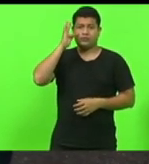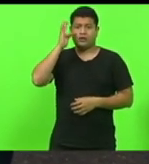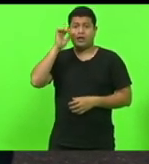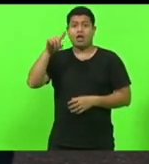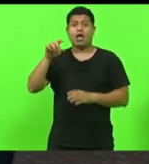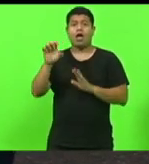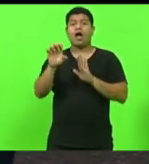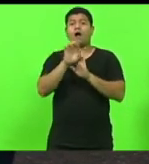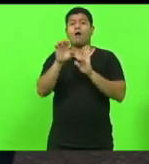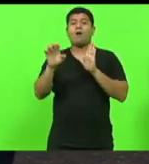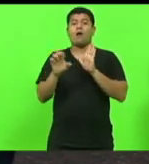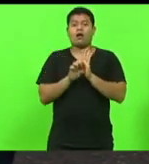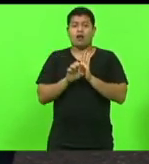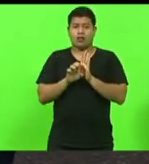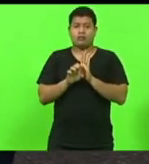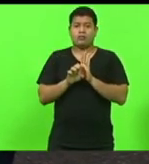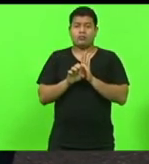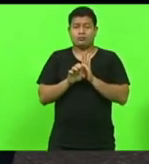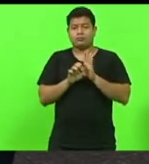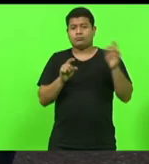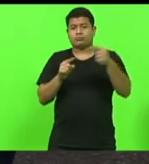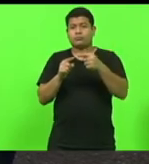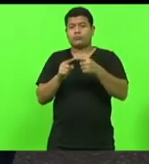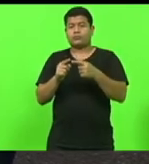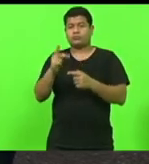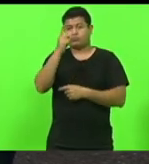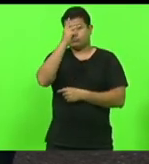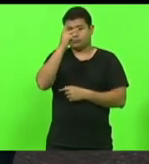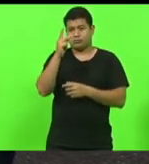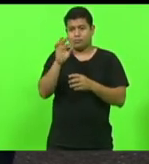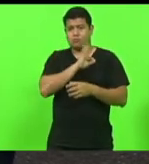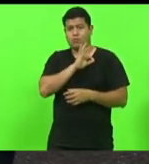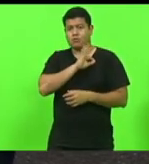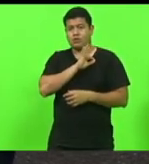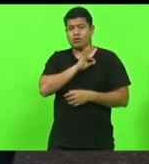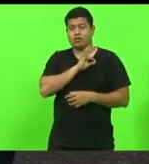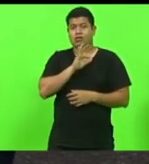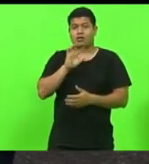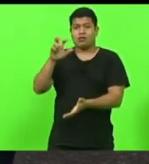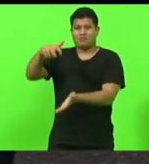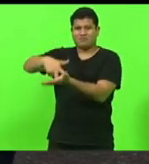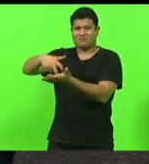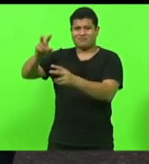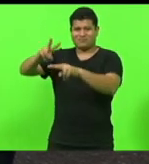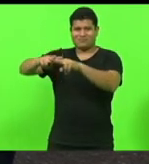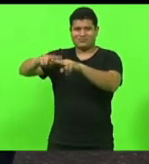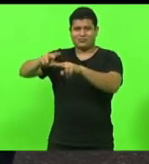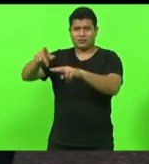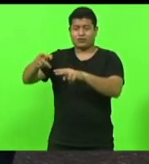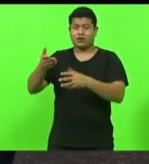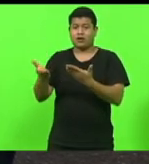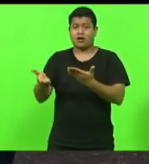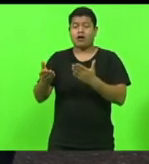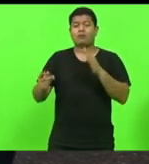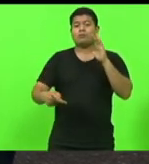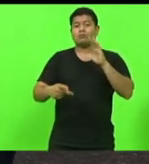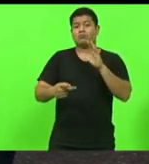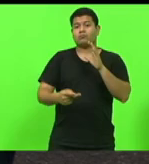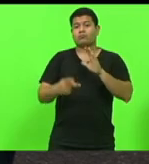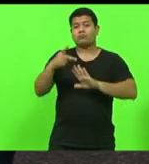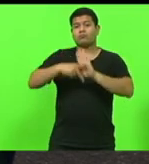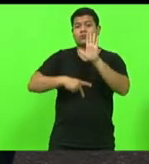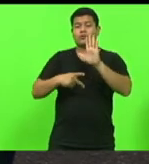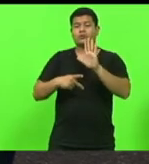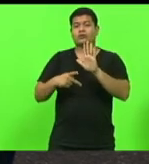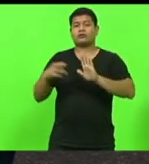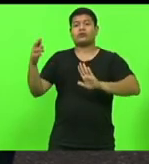Polícia Penal de Santa Catarina. É um projeto que regulamenta, que estrutura esta carreira,